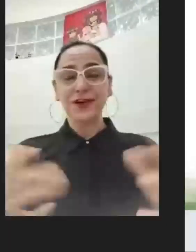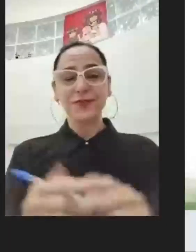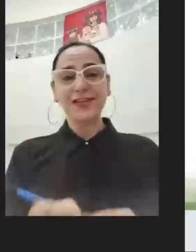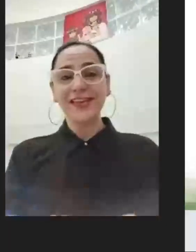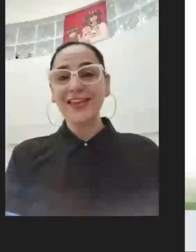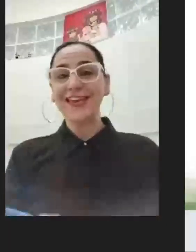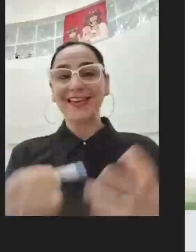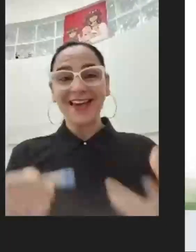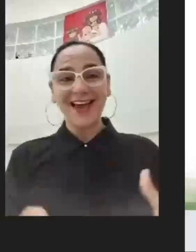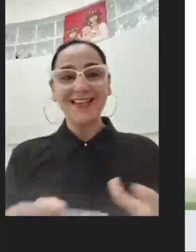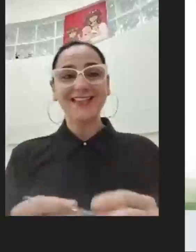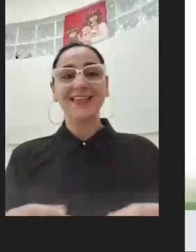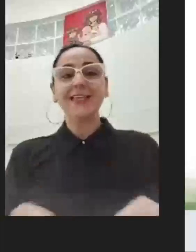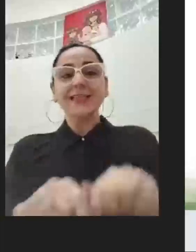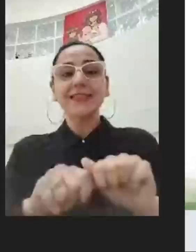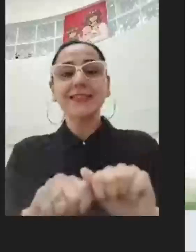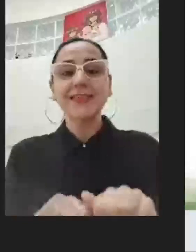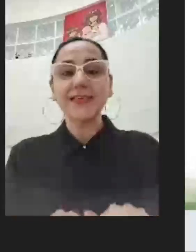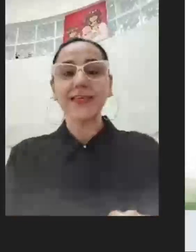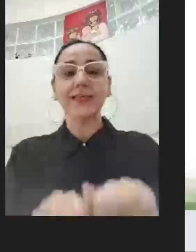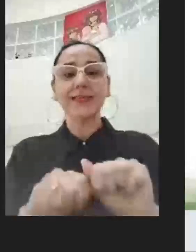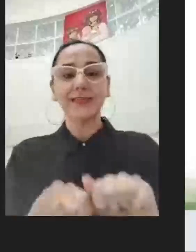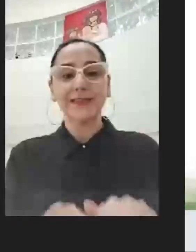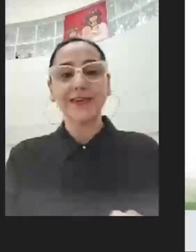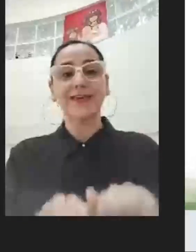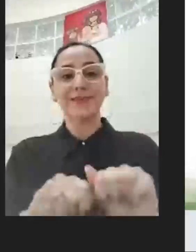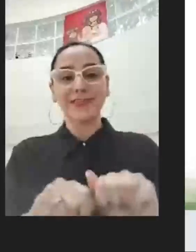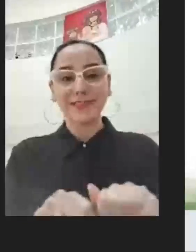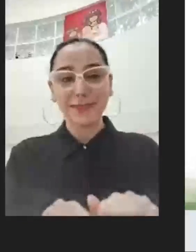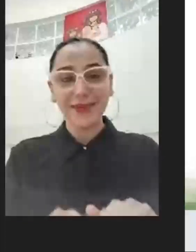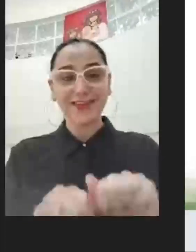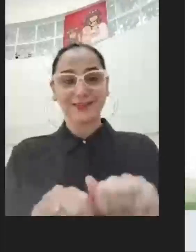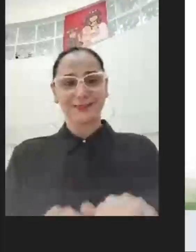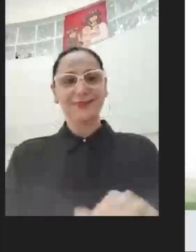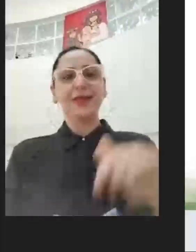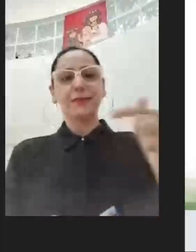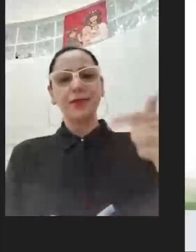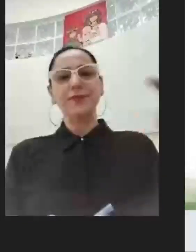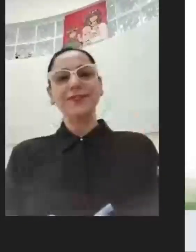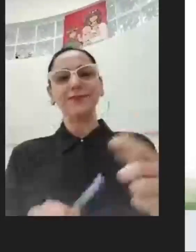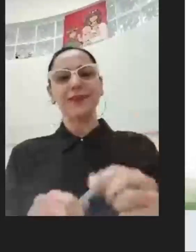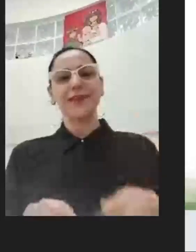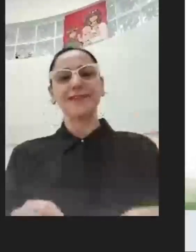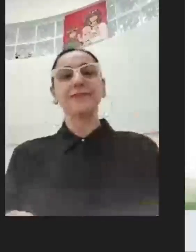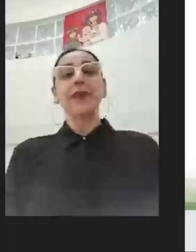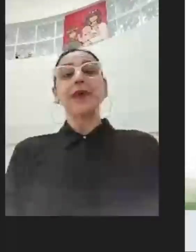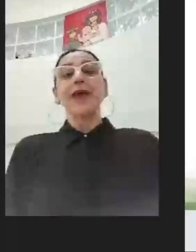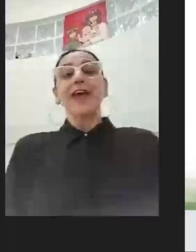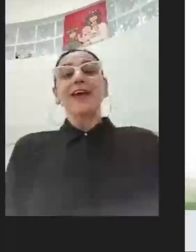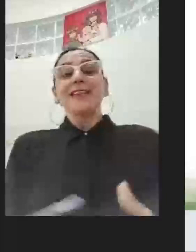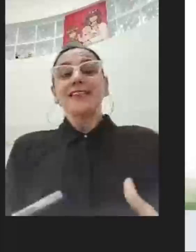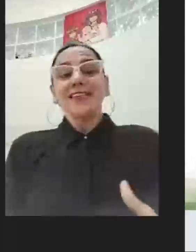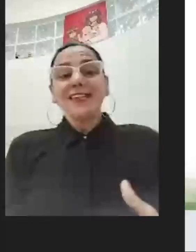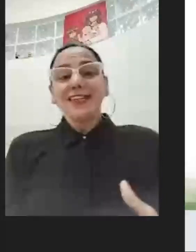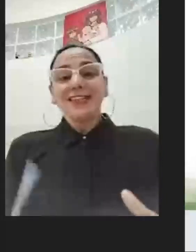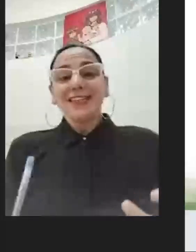uma mãe que vocês vão acolher em casa, sem ter conhecimento. Pode passar o